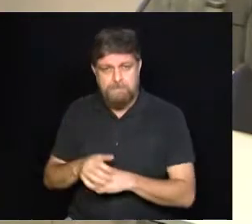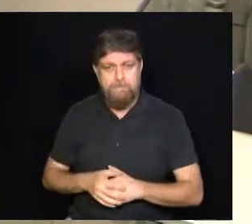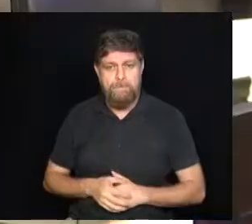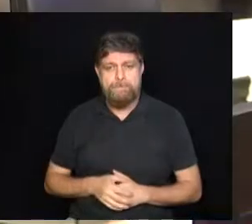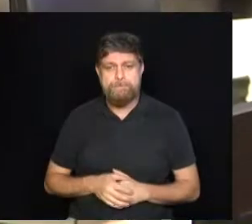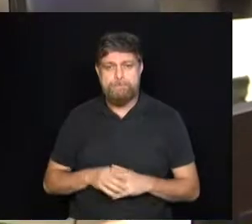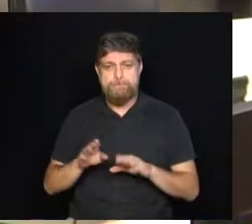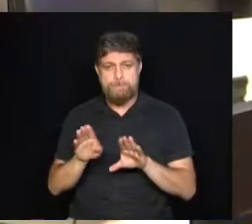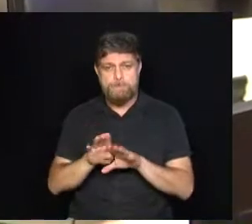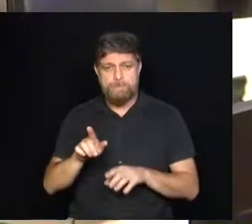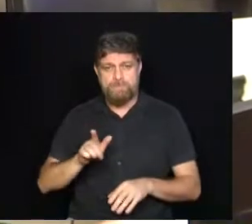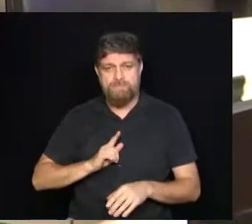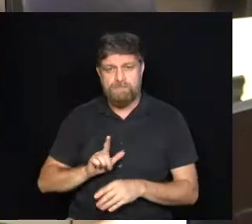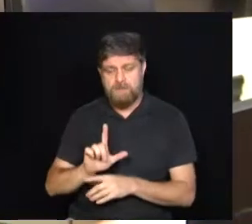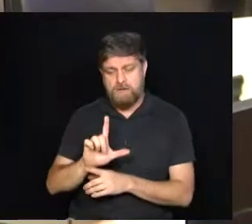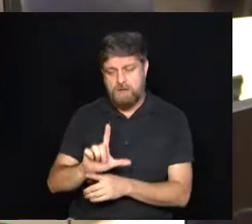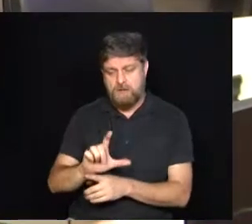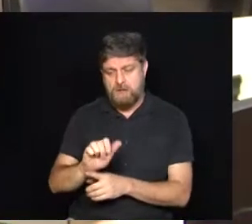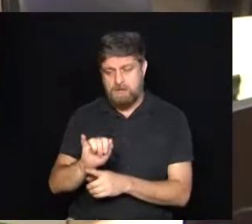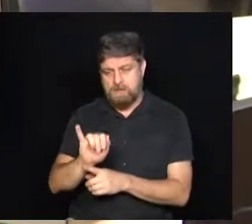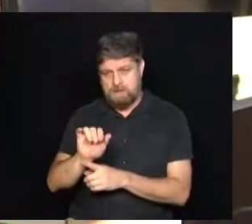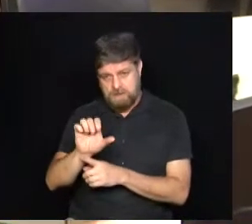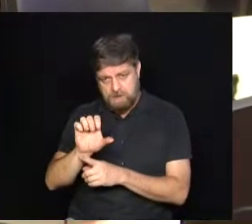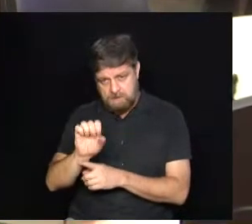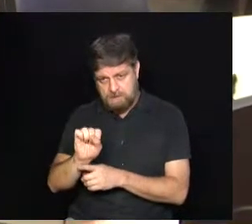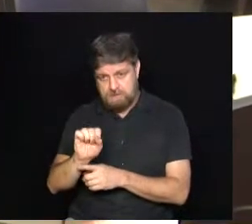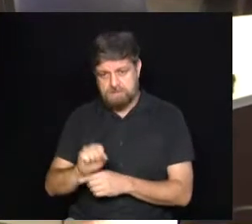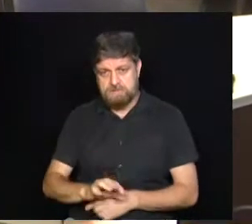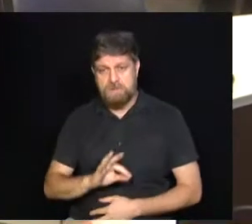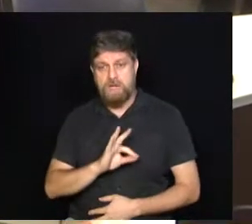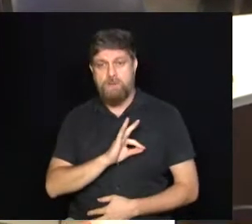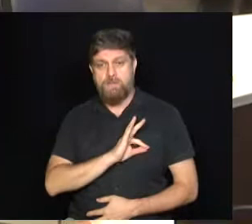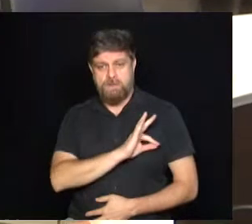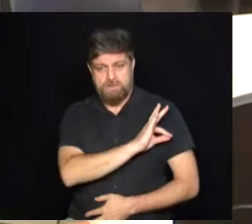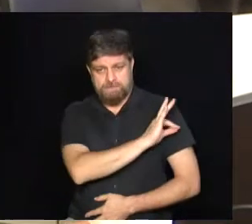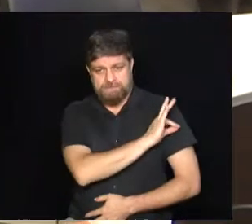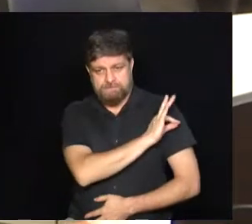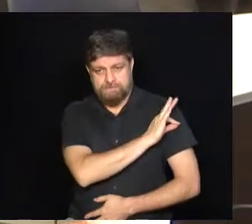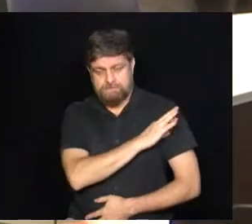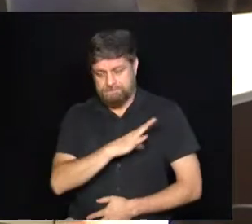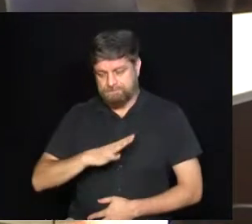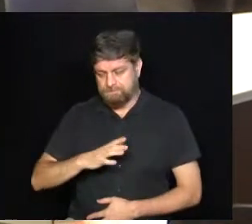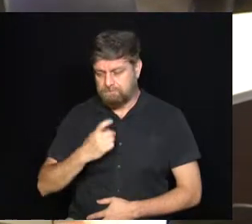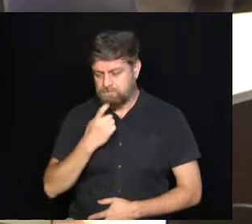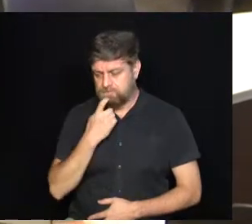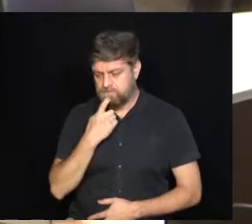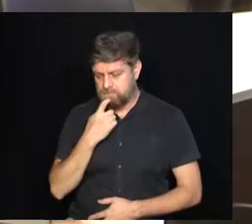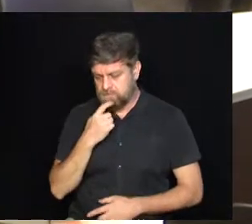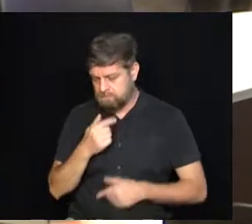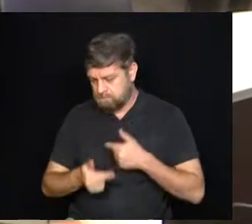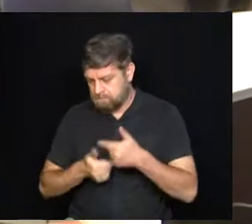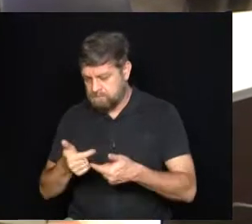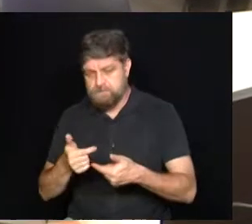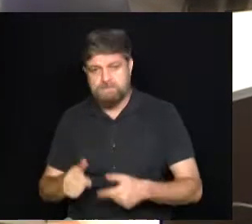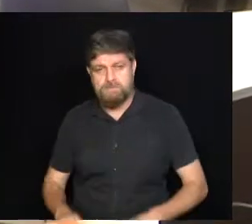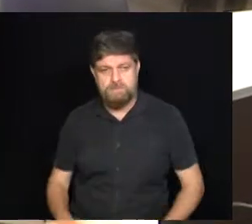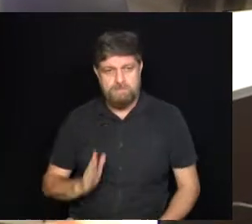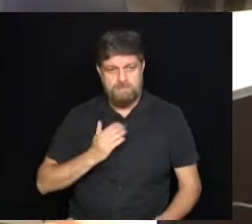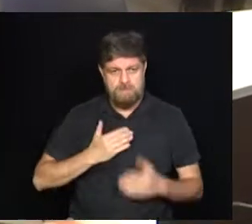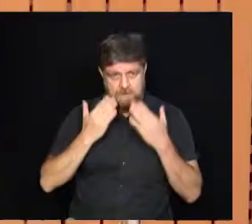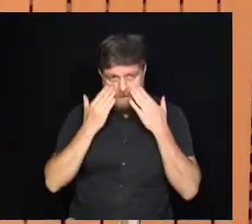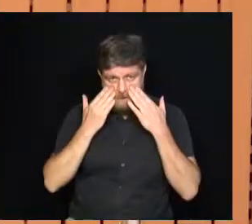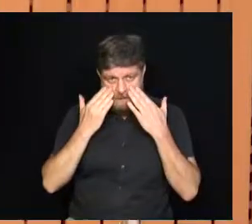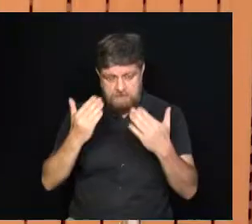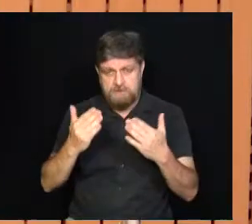e também a Laís Alves da Silva, né, guarda municipal aqui na cidade de Campinas. Feita essa apresentação,